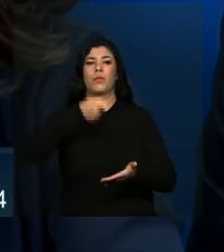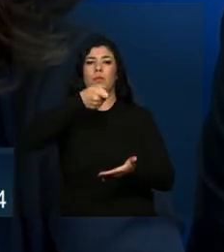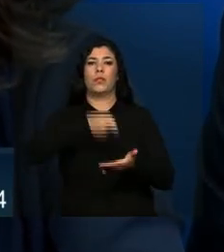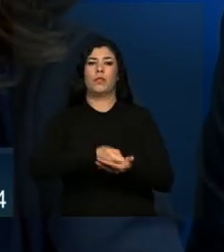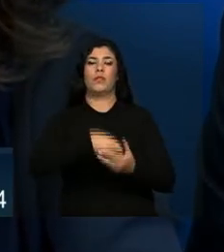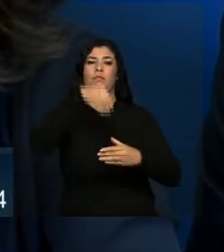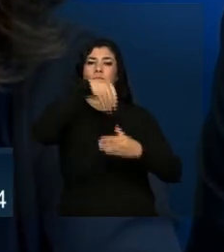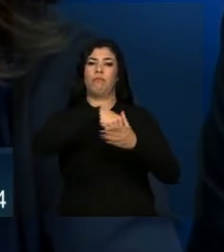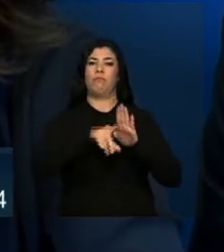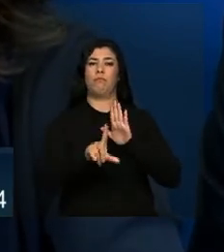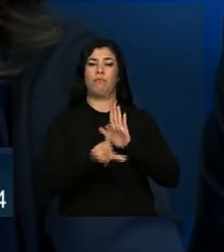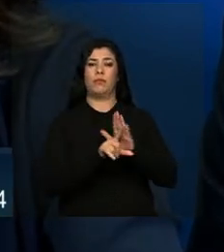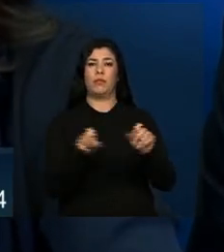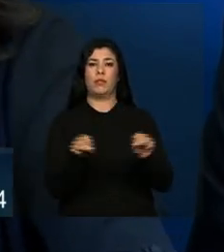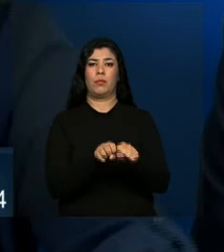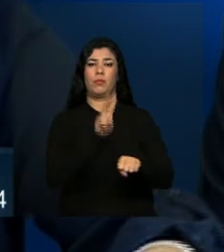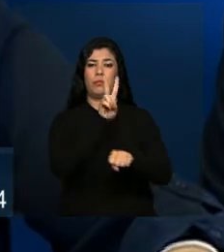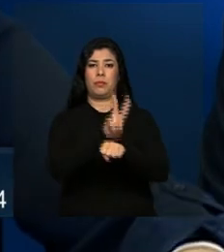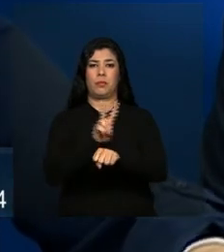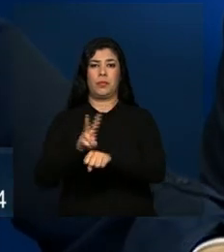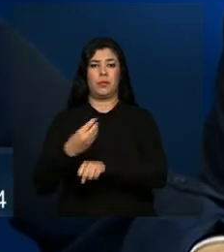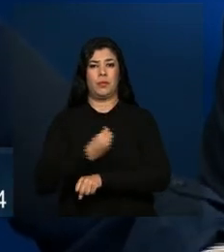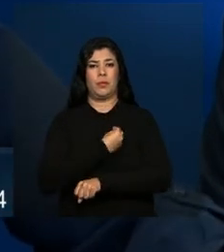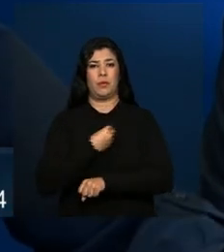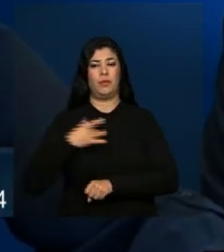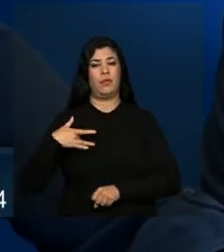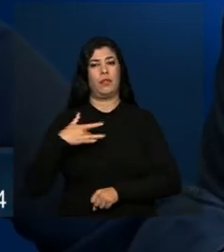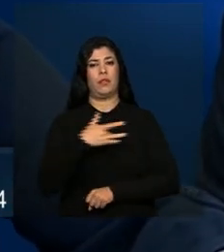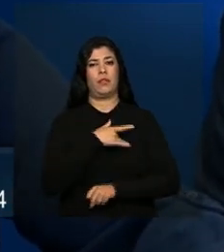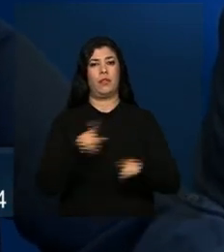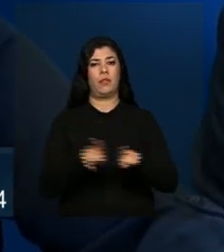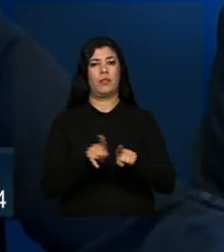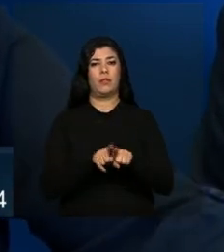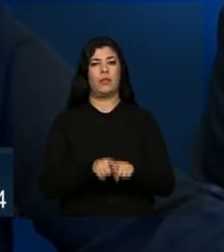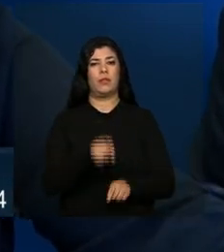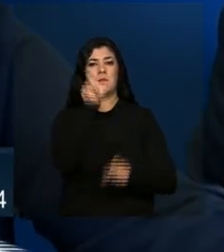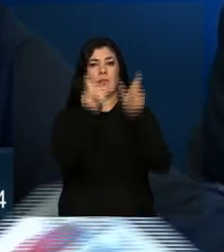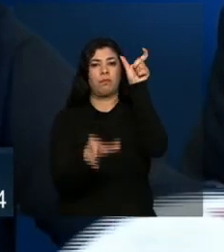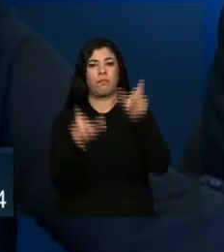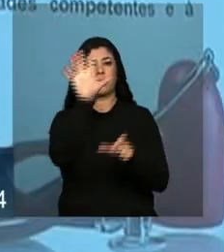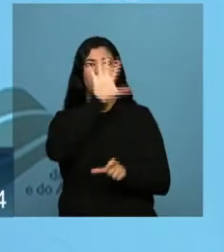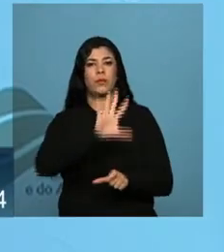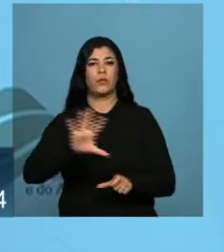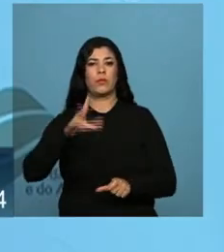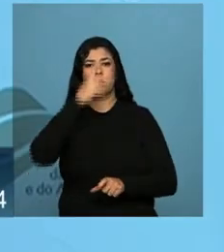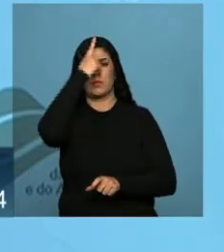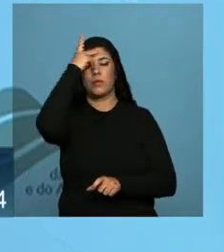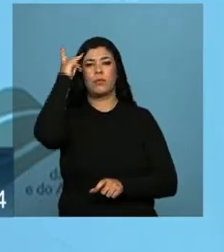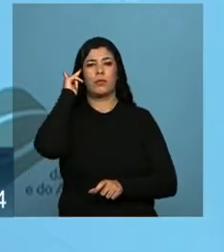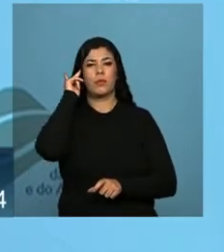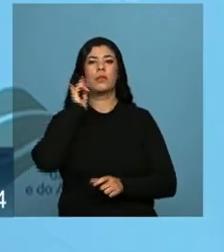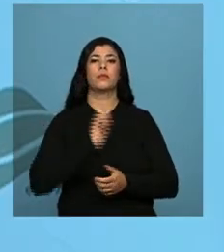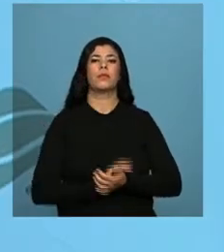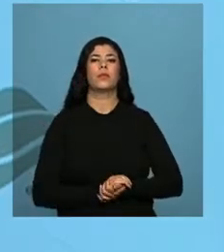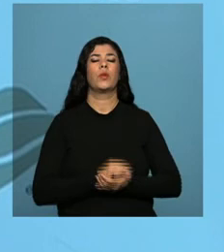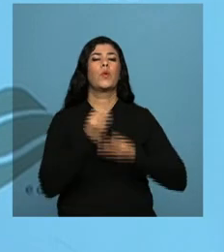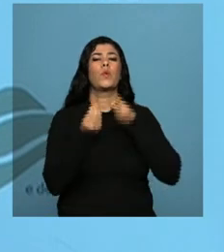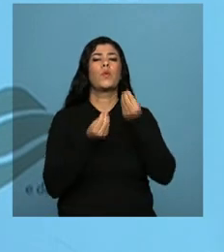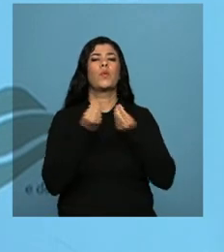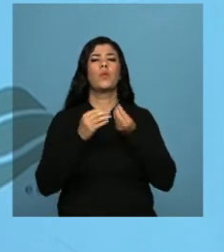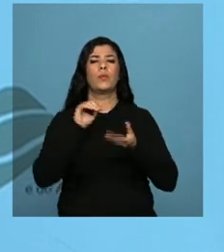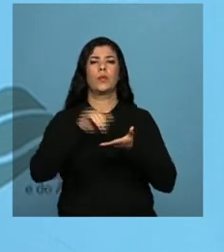dever condicional de preservar a vida a saúde EA integridade física dos consumidores como é que a